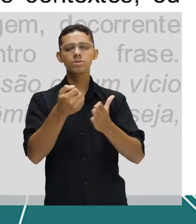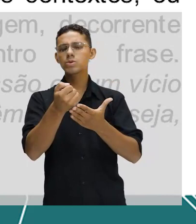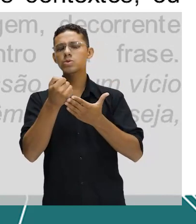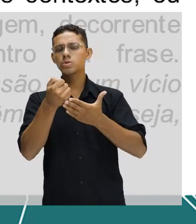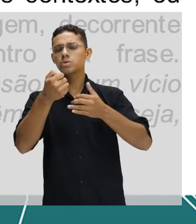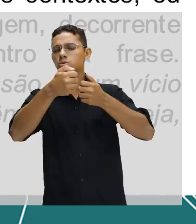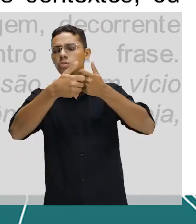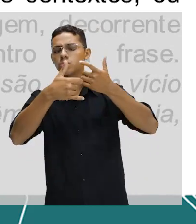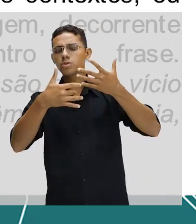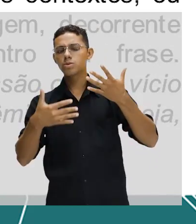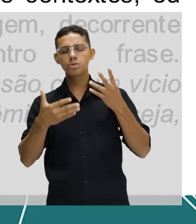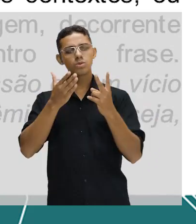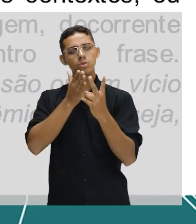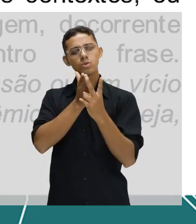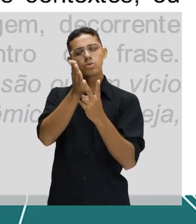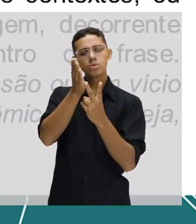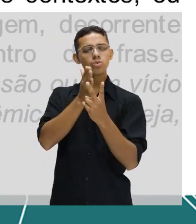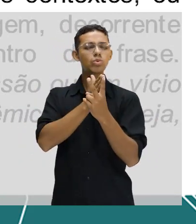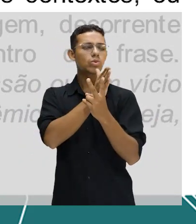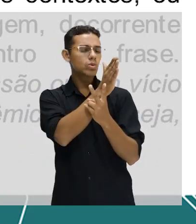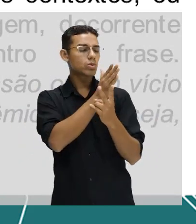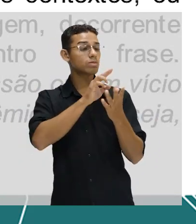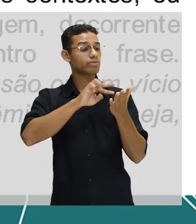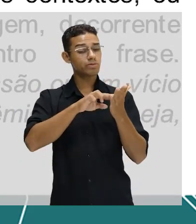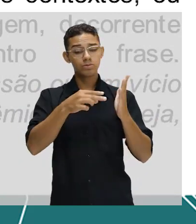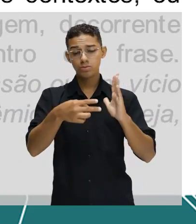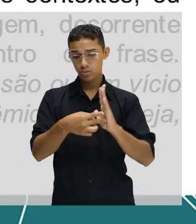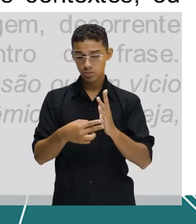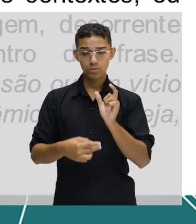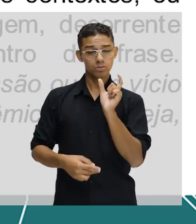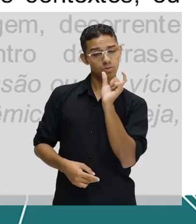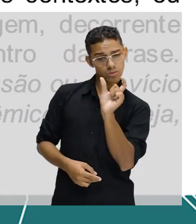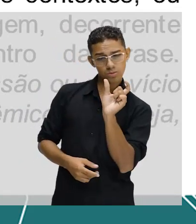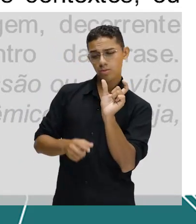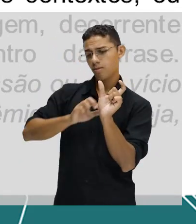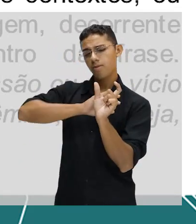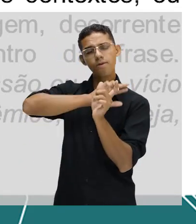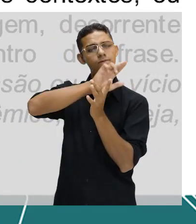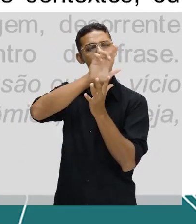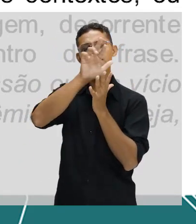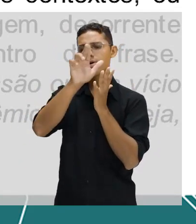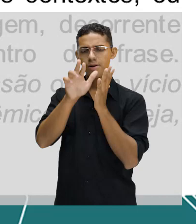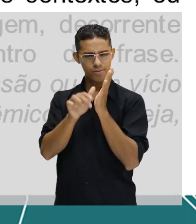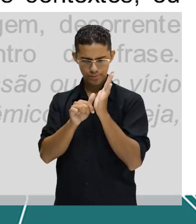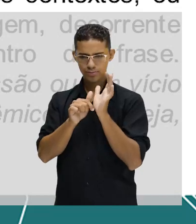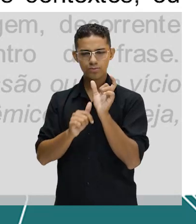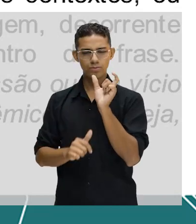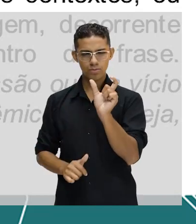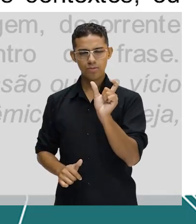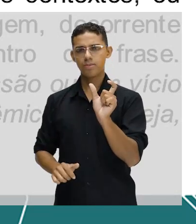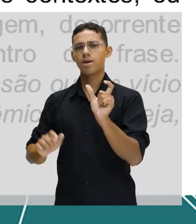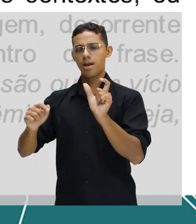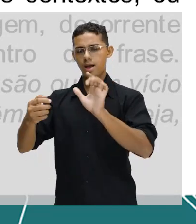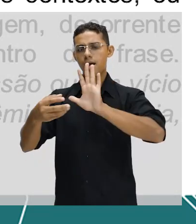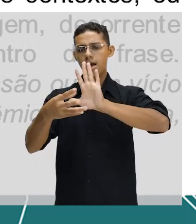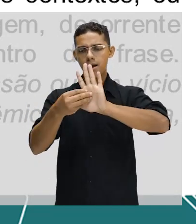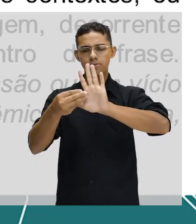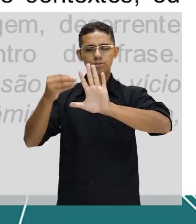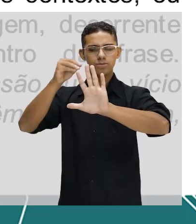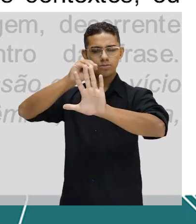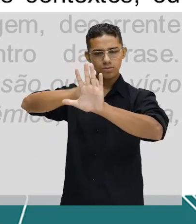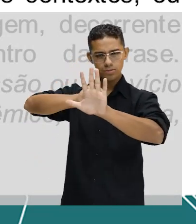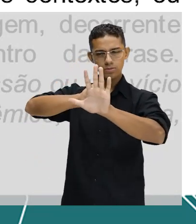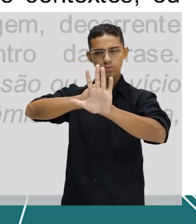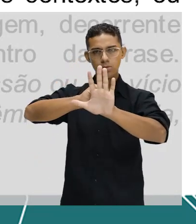é sugerir significados diversos para uma mesma mensagem. É uma figura de palavra e também uma figura